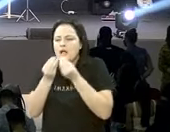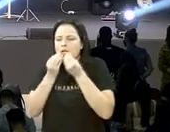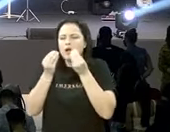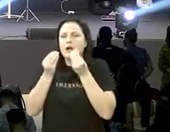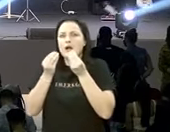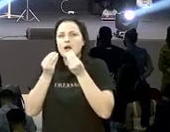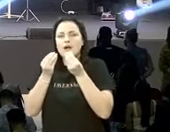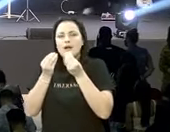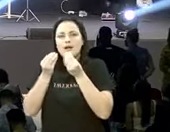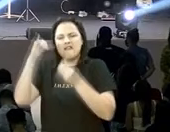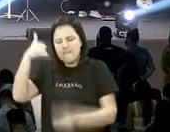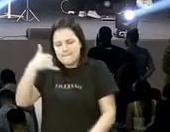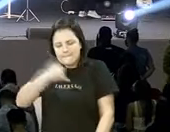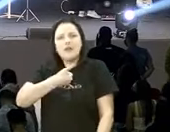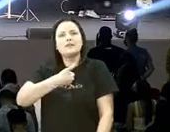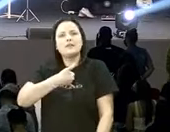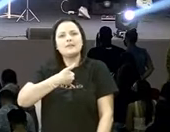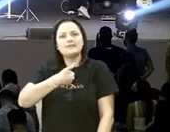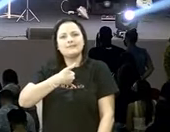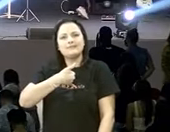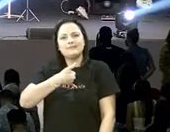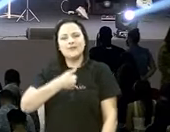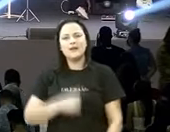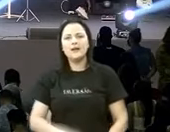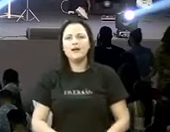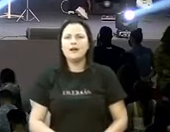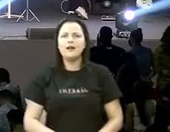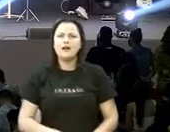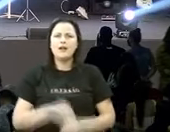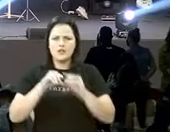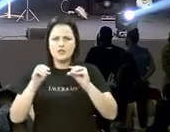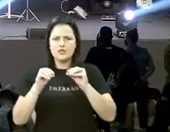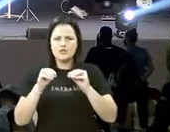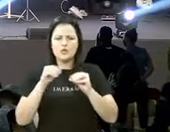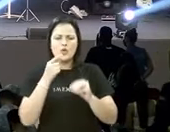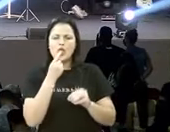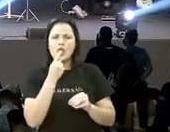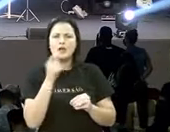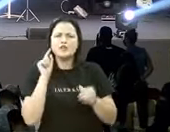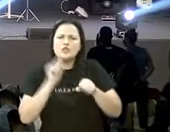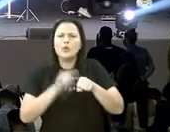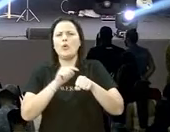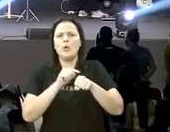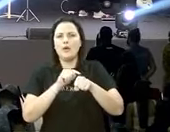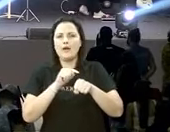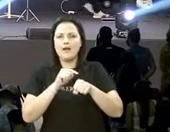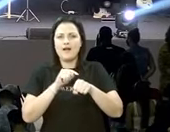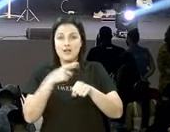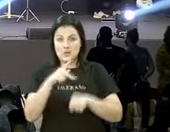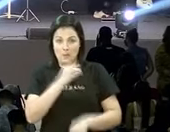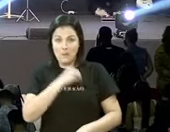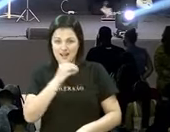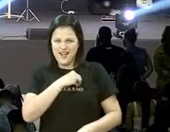disse: Eis que isso tocou os seus lábios, tua iniquidade foi perdoada e o teu pecado